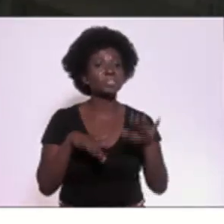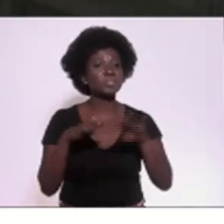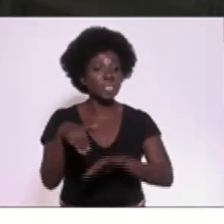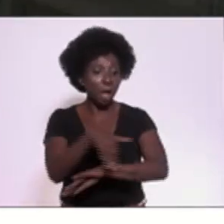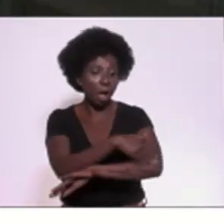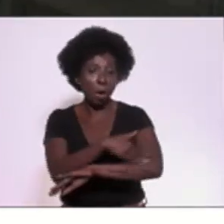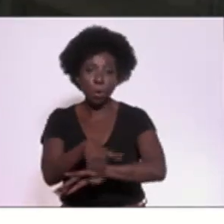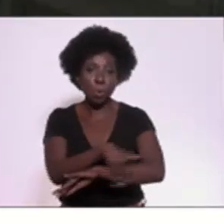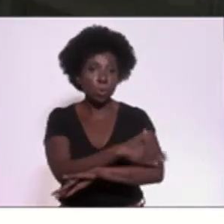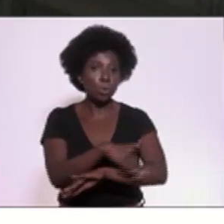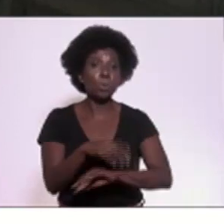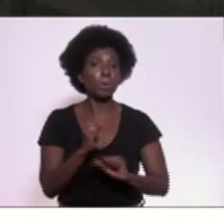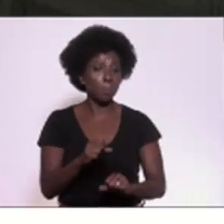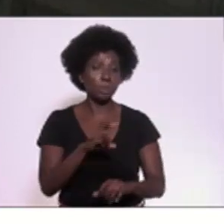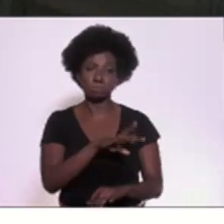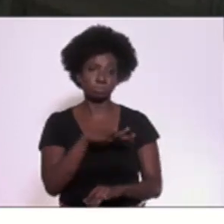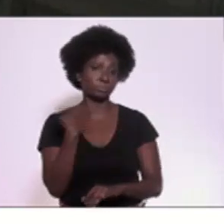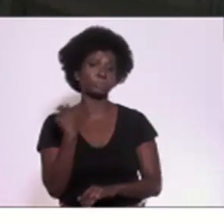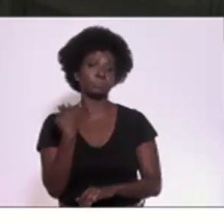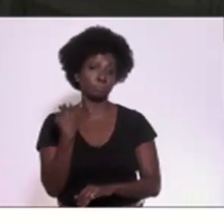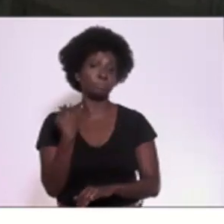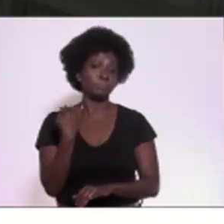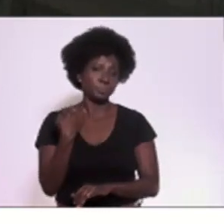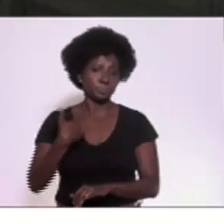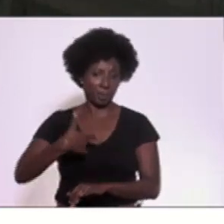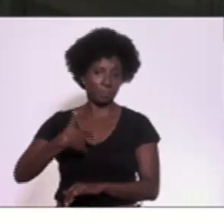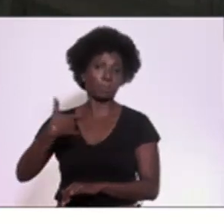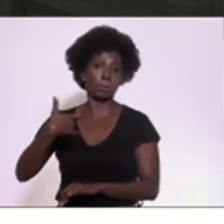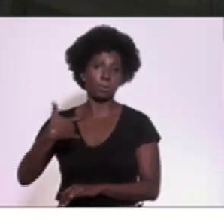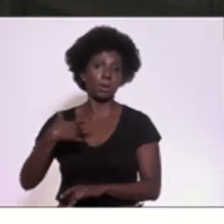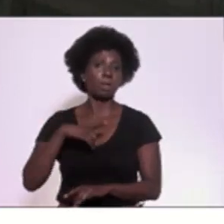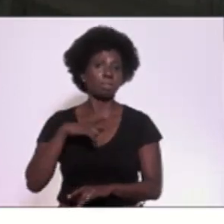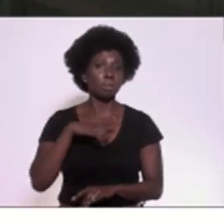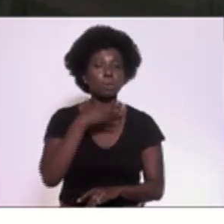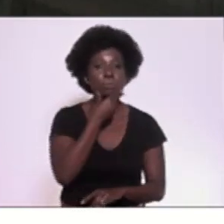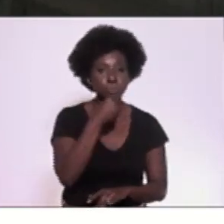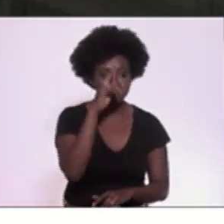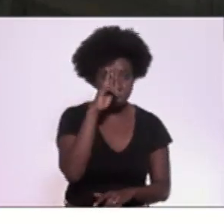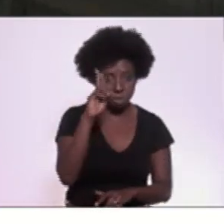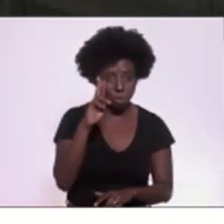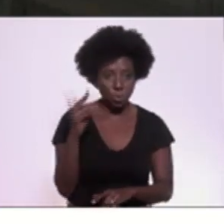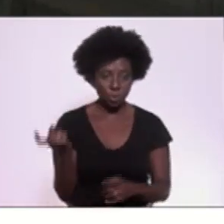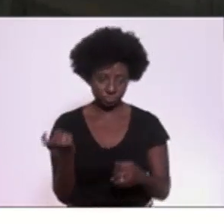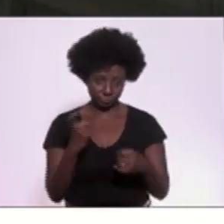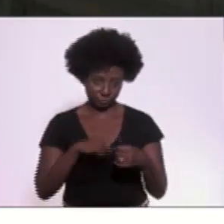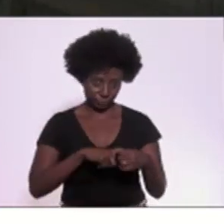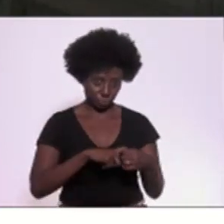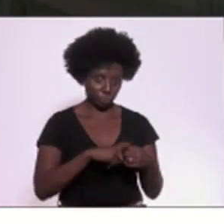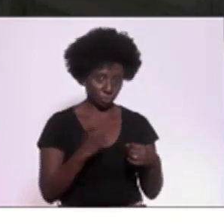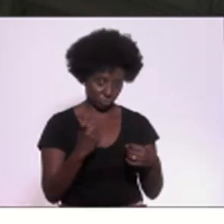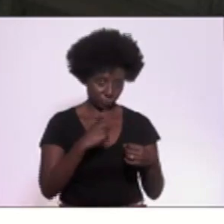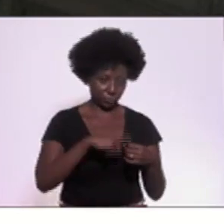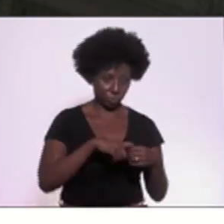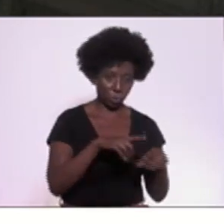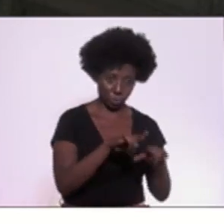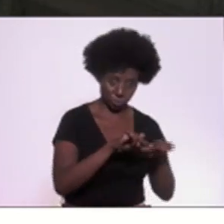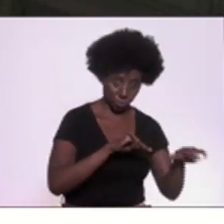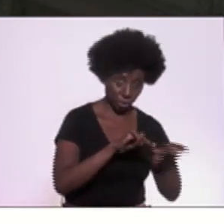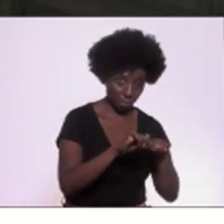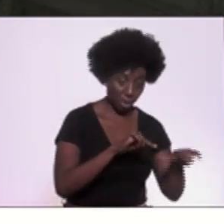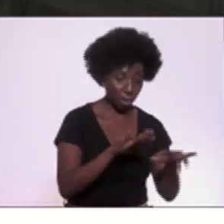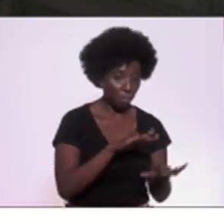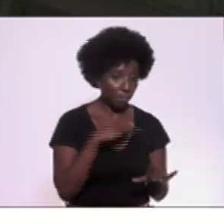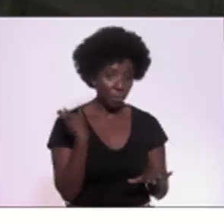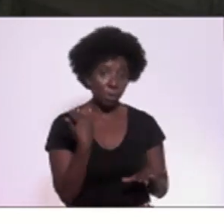com o senhor que voltou do trabalho lá na Barreira do Vasco, o senhor Francisco Laércio, que